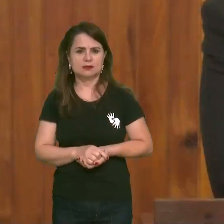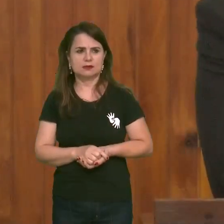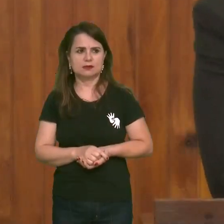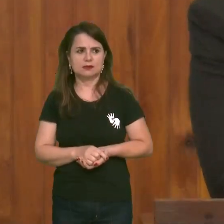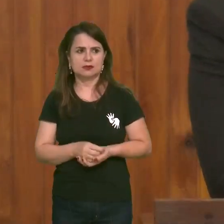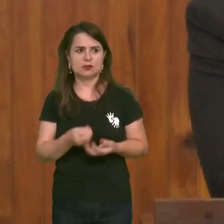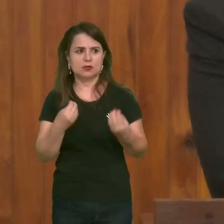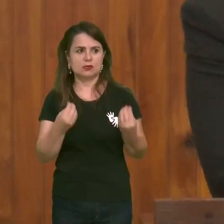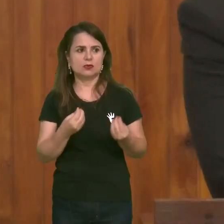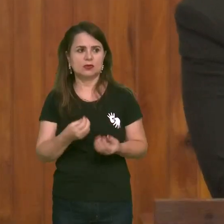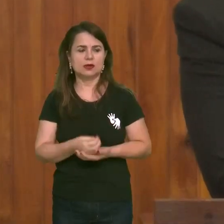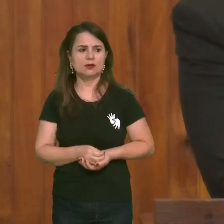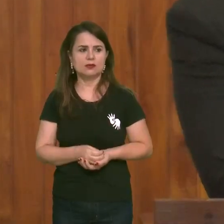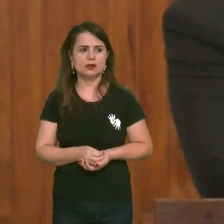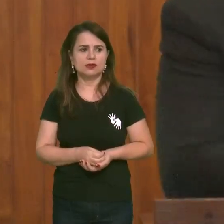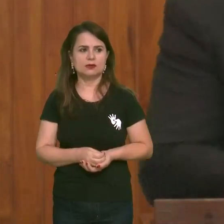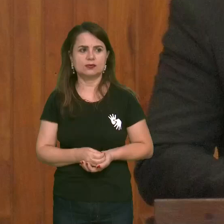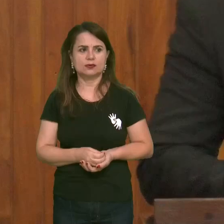mim